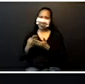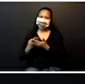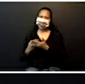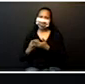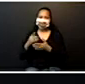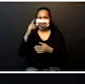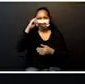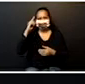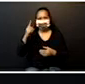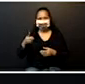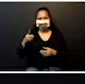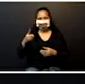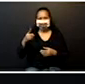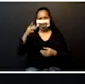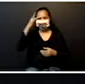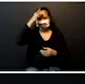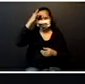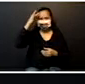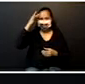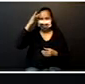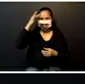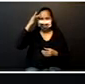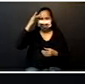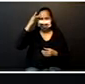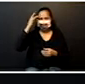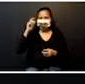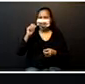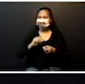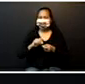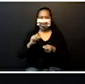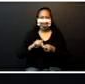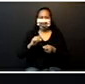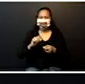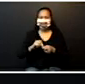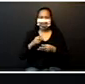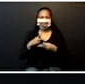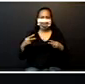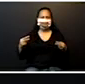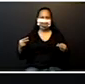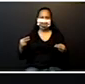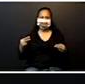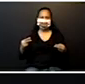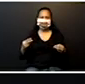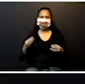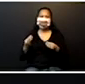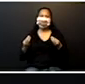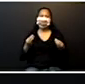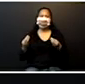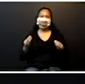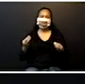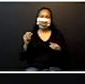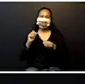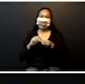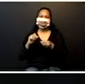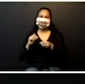ordem para alguém não fazer algo. Uma instrução sobre como fazer algo.